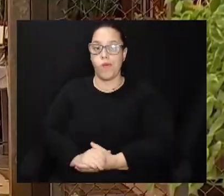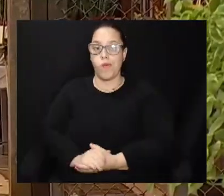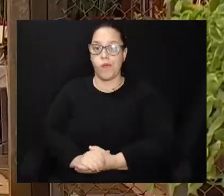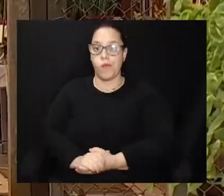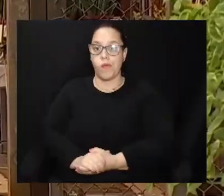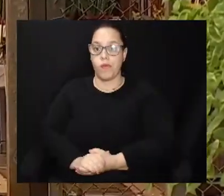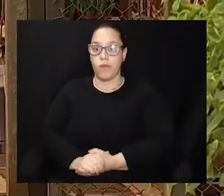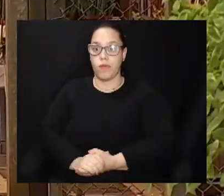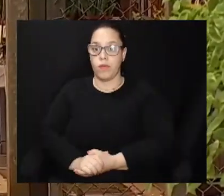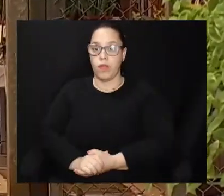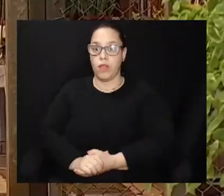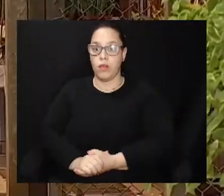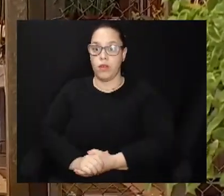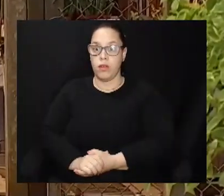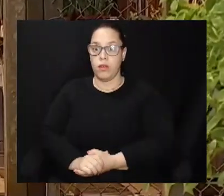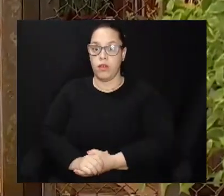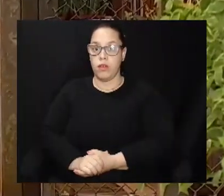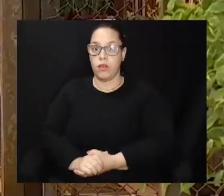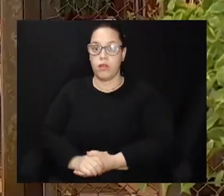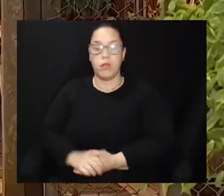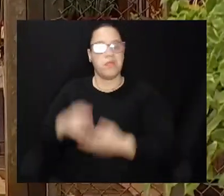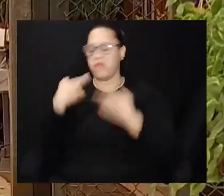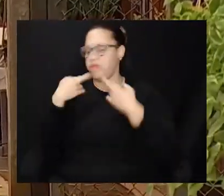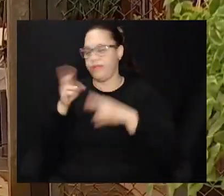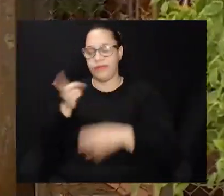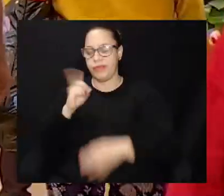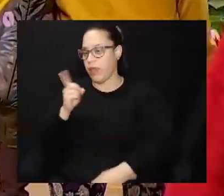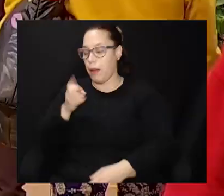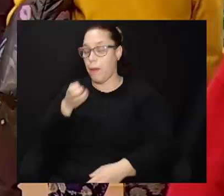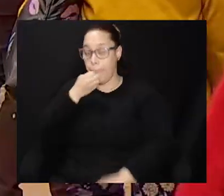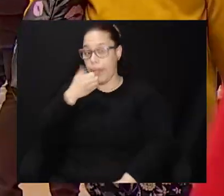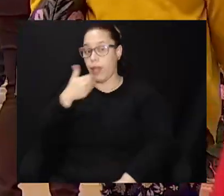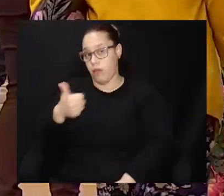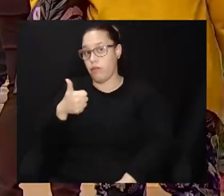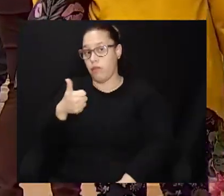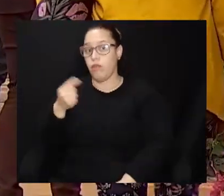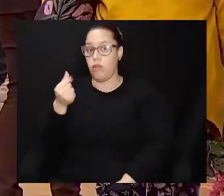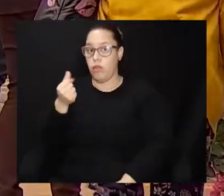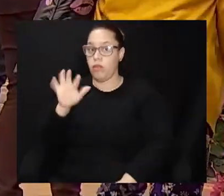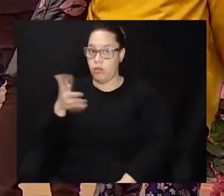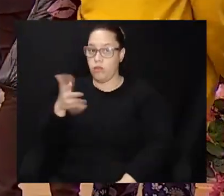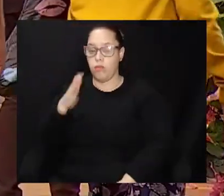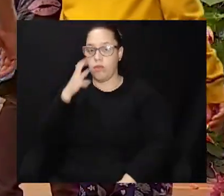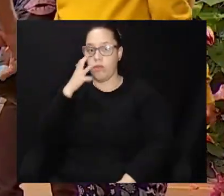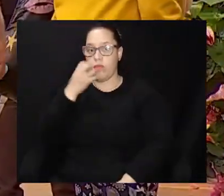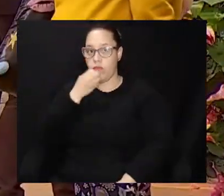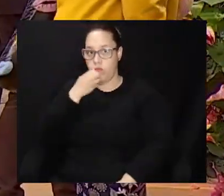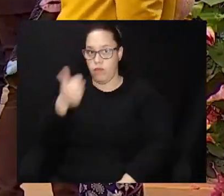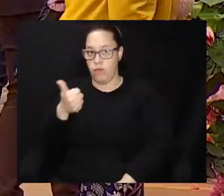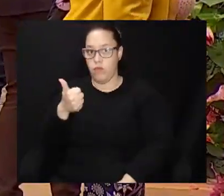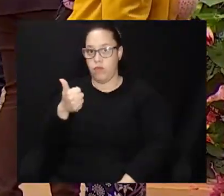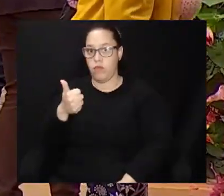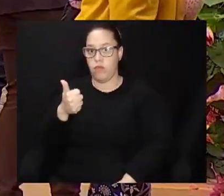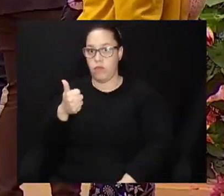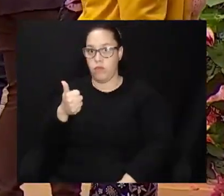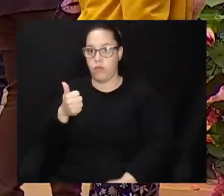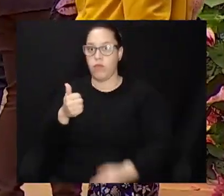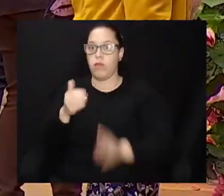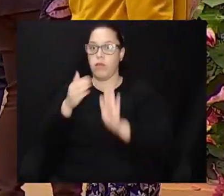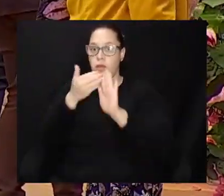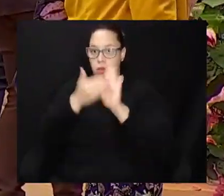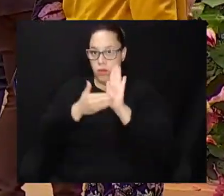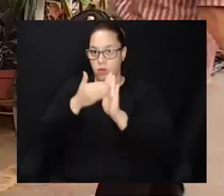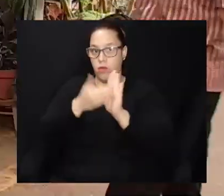na grande maioria não está reclamando, porque o produto está bom, o preço está assim, num padrão bom pelo produto que a gente